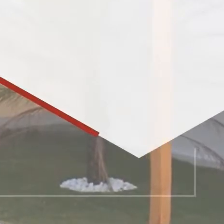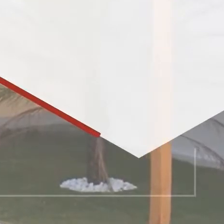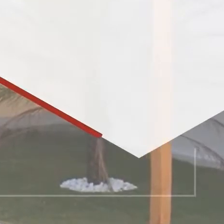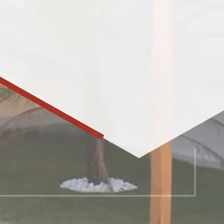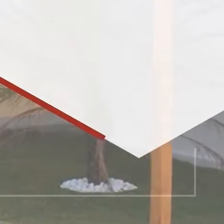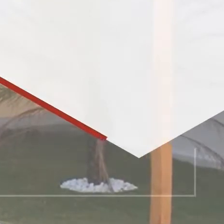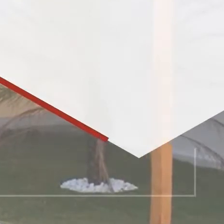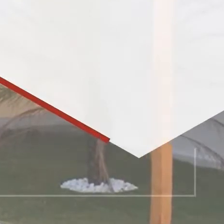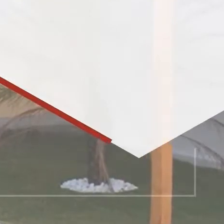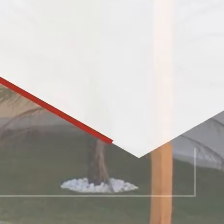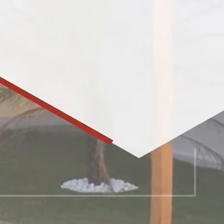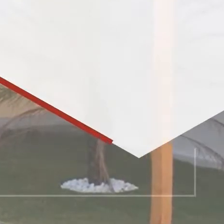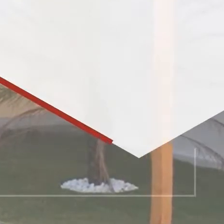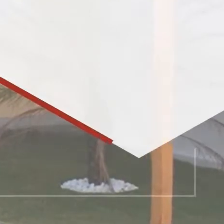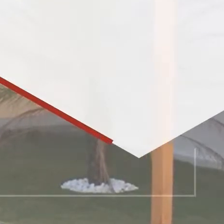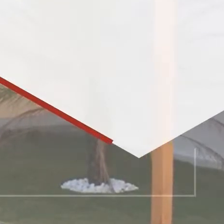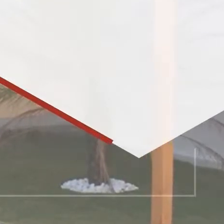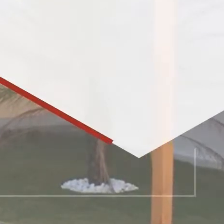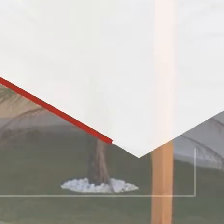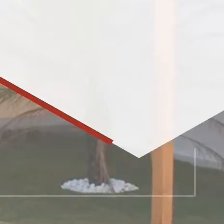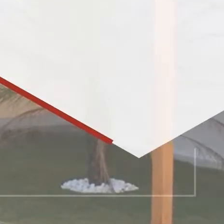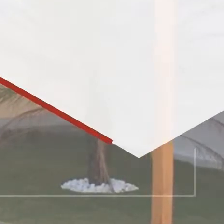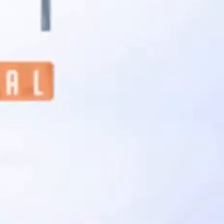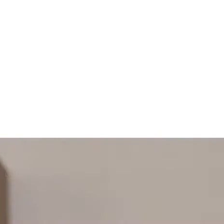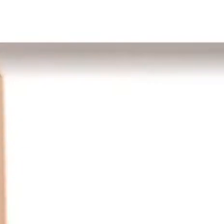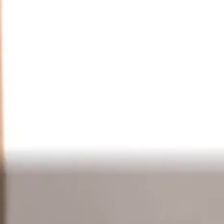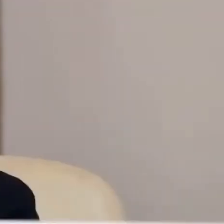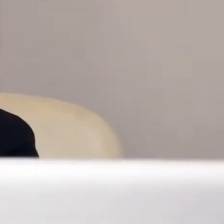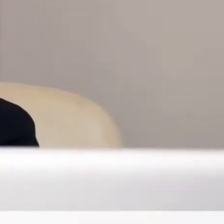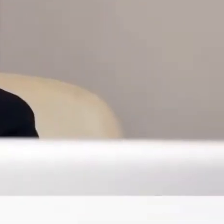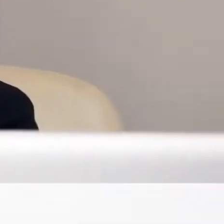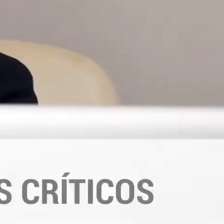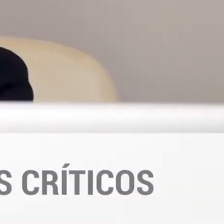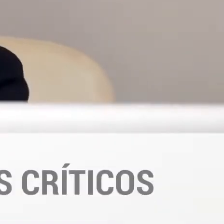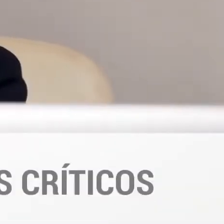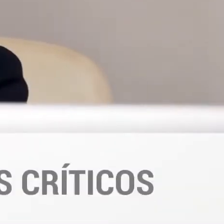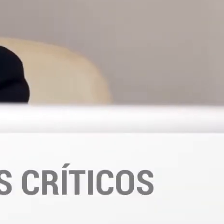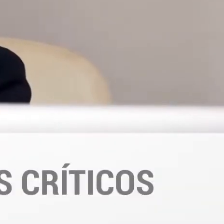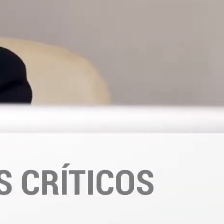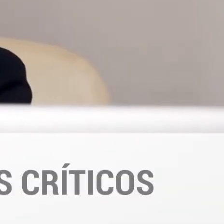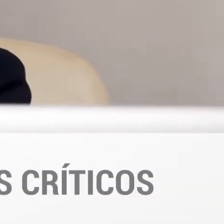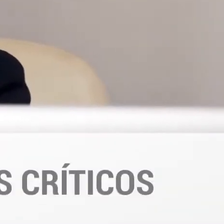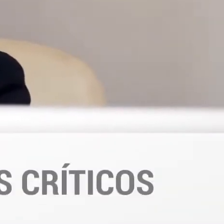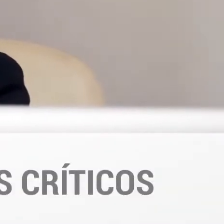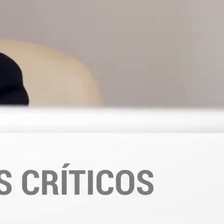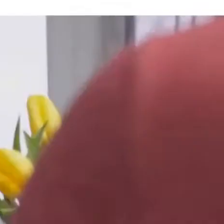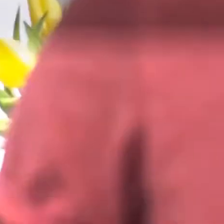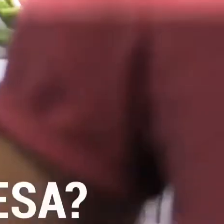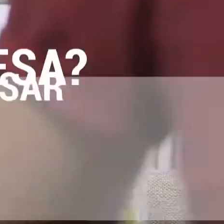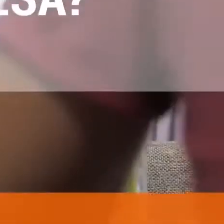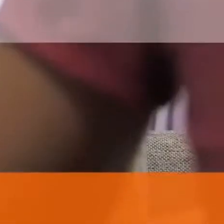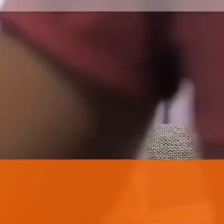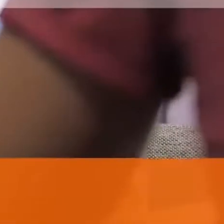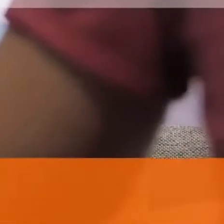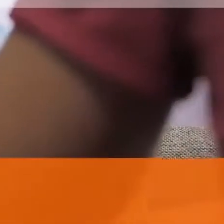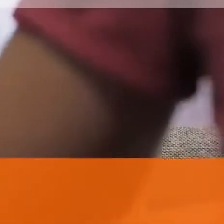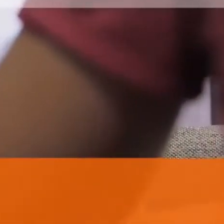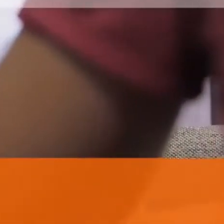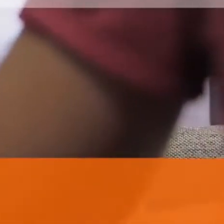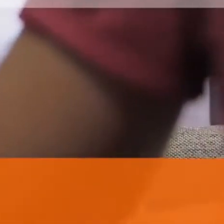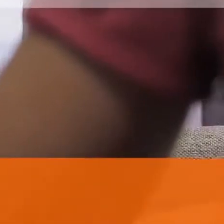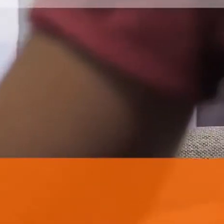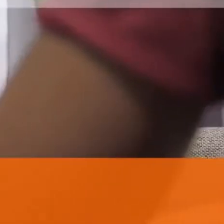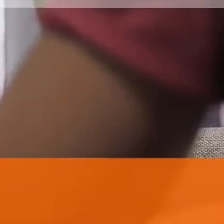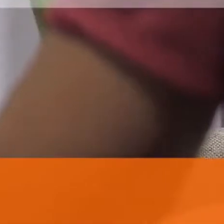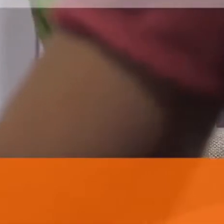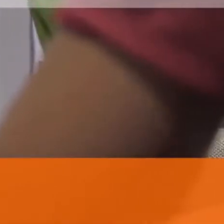992926692. Com a Viane Moura, morar bem ficou mais fácil. Já parou para pensar que nos momentos críticos os seus clientes podem